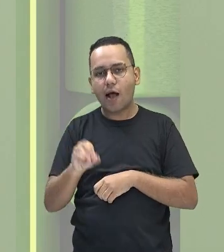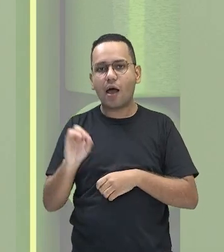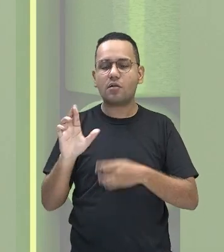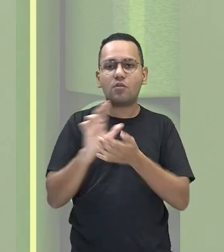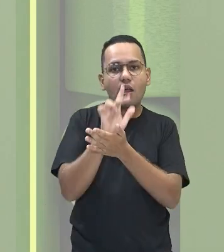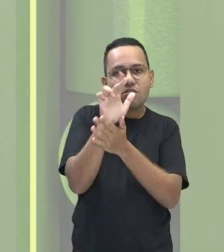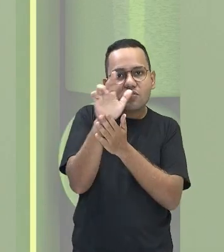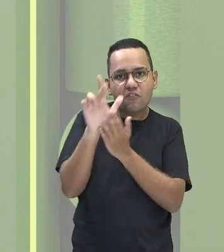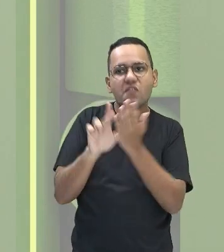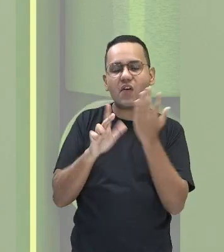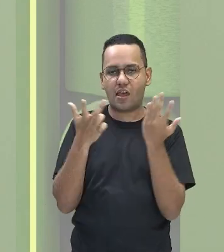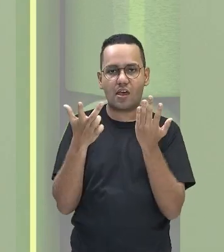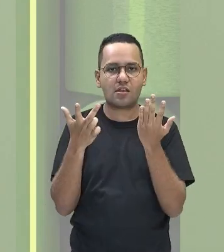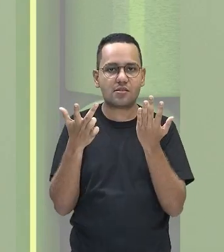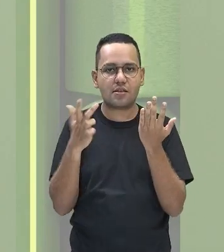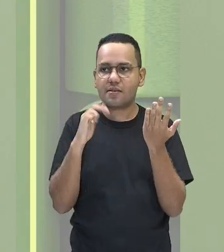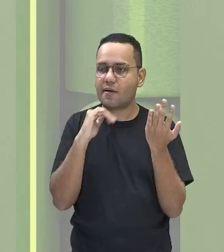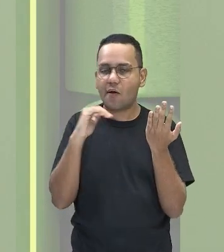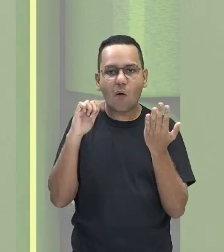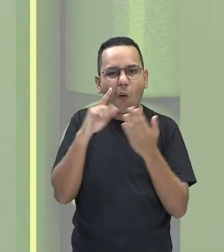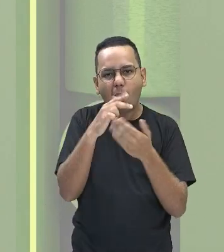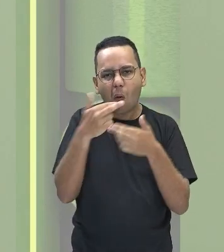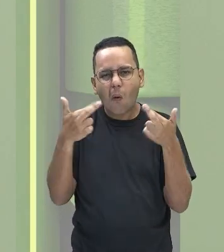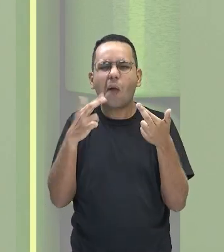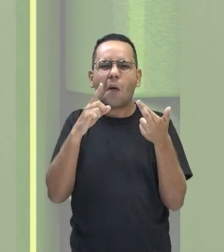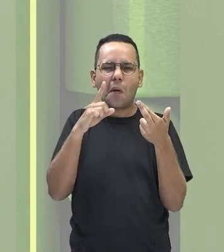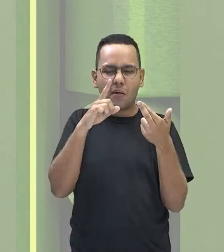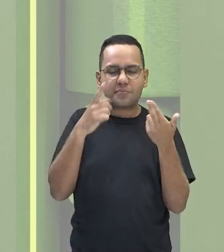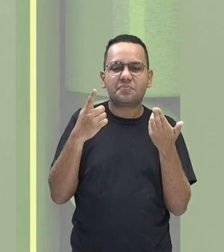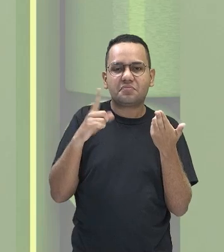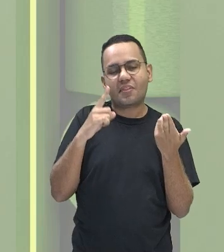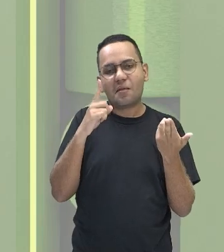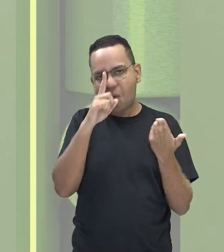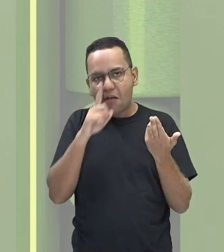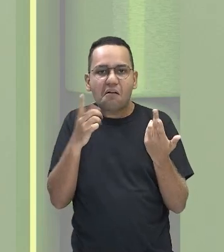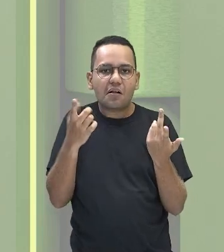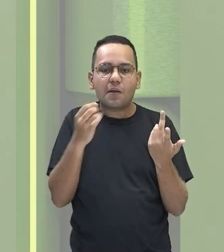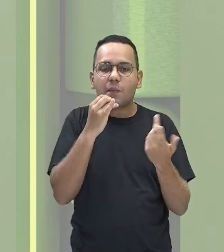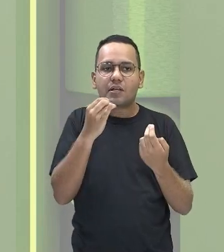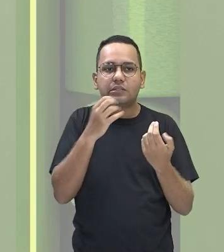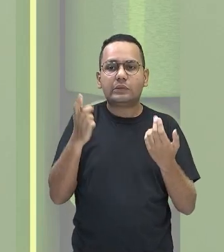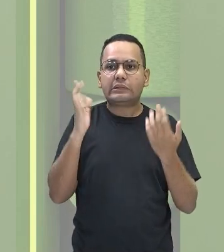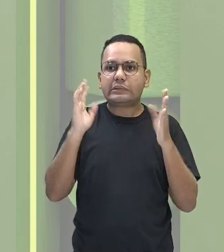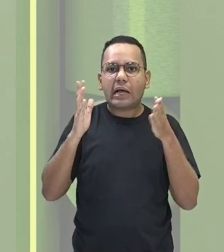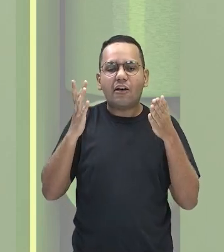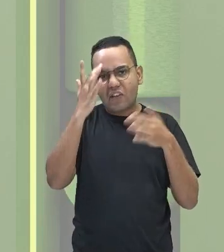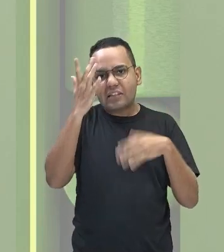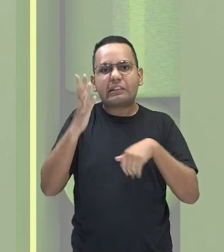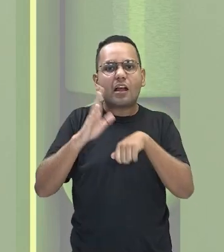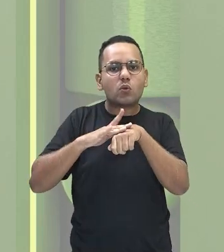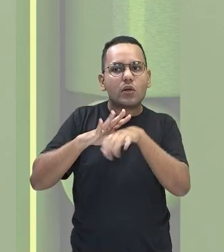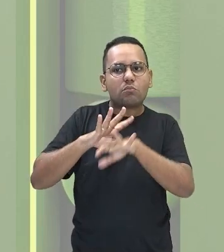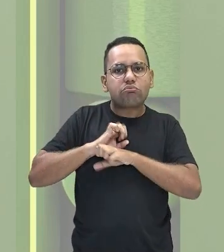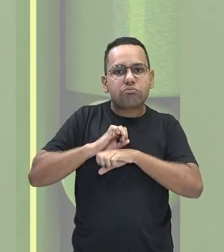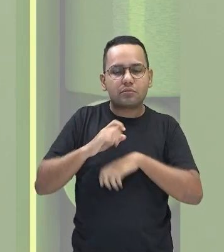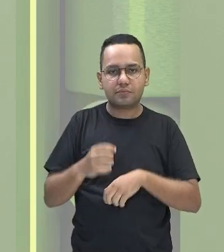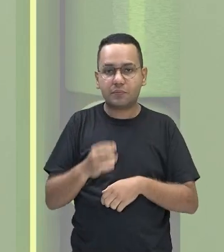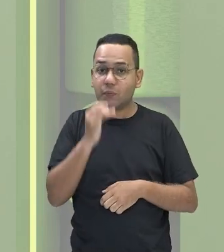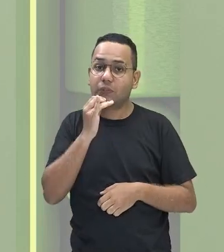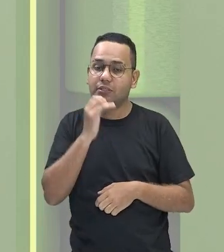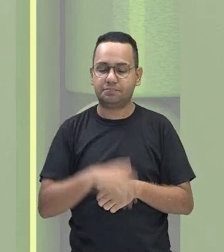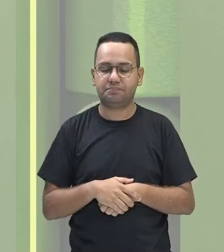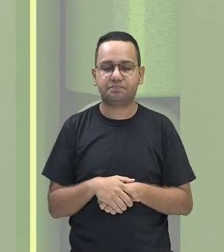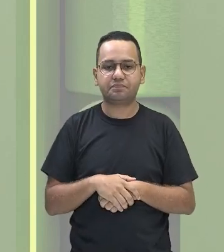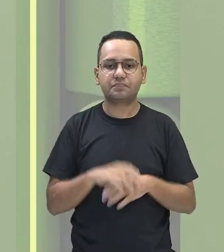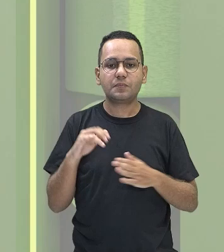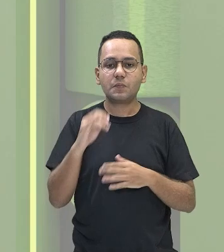mesmo um vírus. A gente ficaria muito suscetível a várias doenças, né? Quando nós tomássemos banho no rio, por exemplo, o